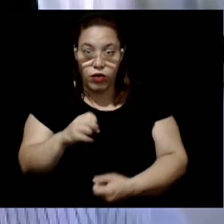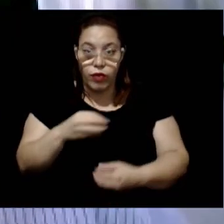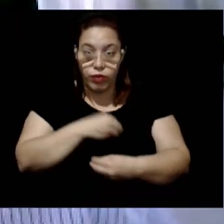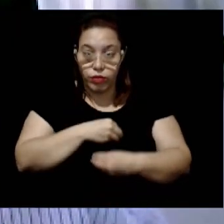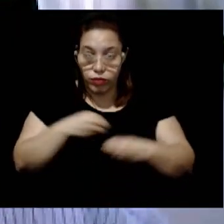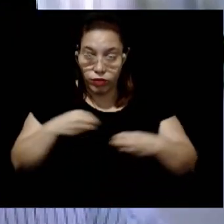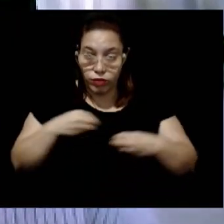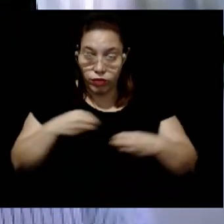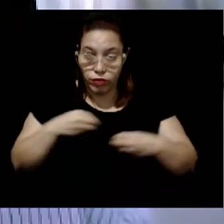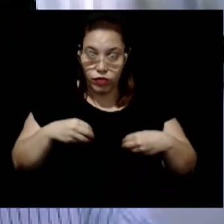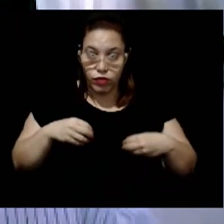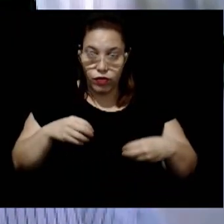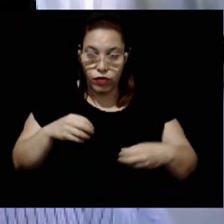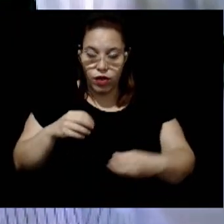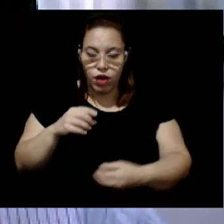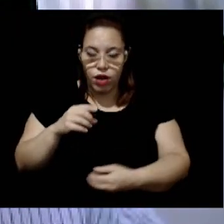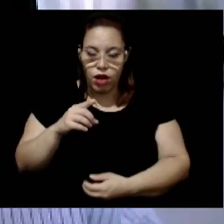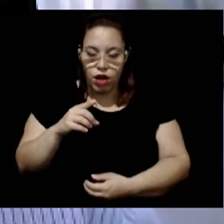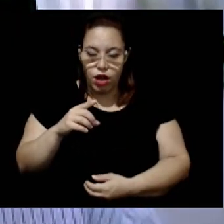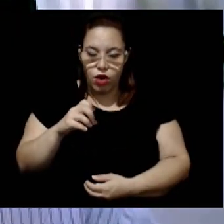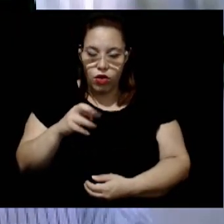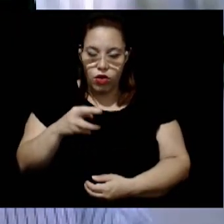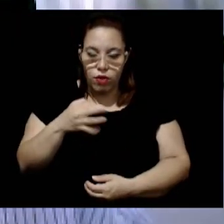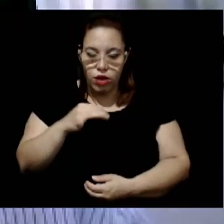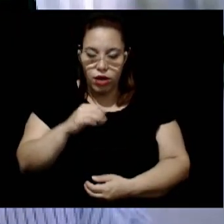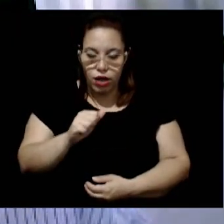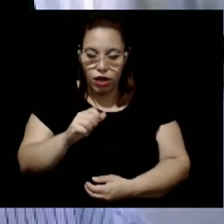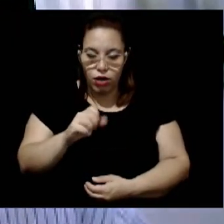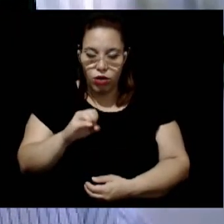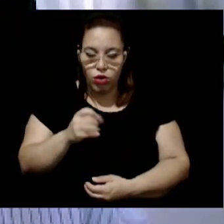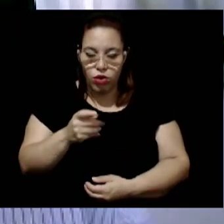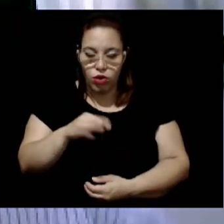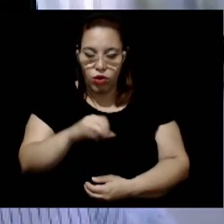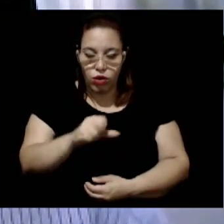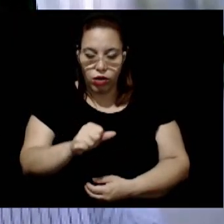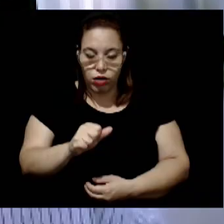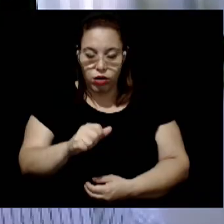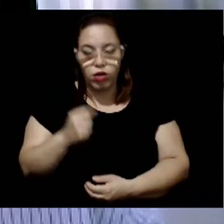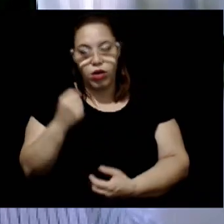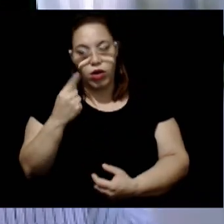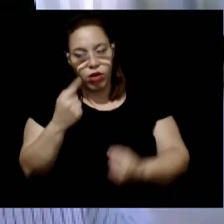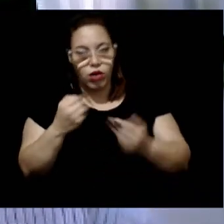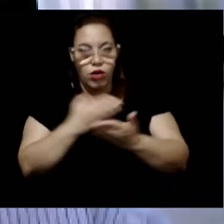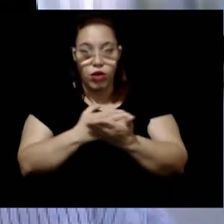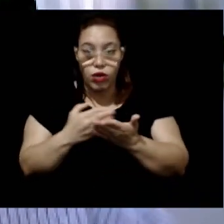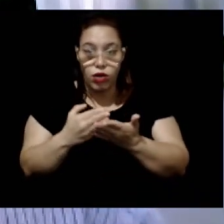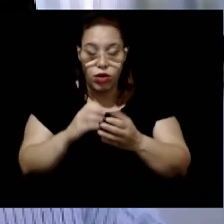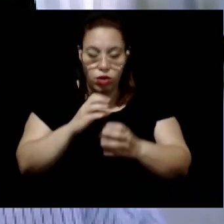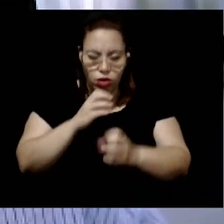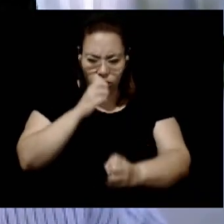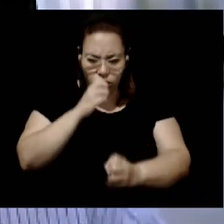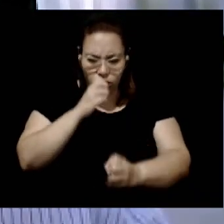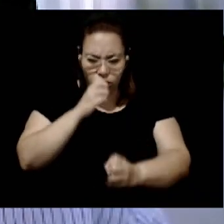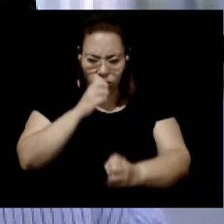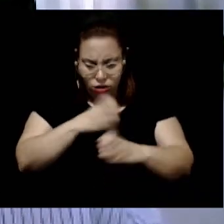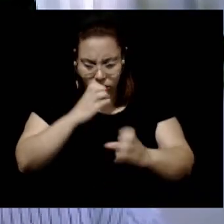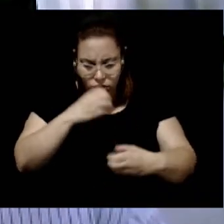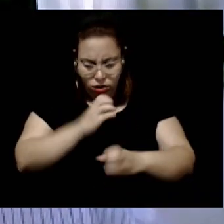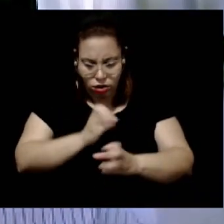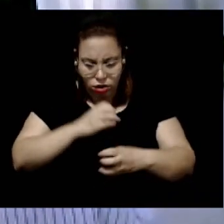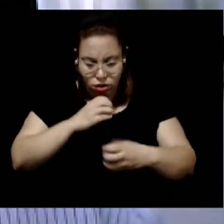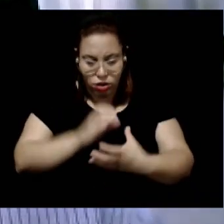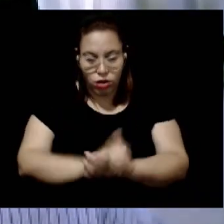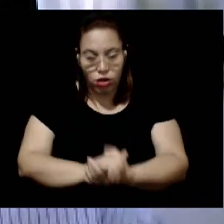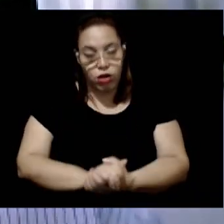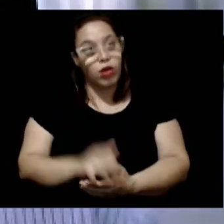óssea, tem fator de risco, temos que fazer alguma investigação laboratorial, mas é densitometria. Mas é importante dizer que